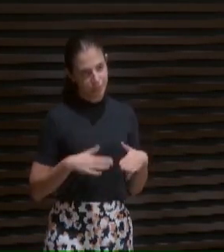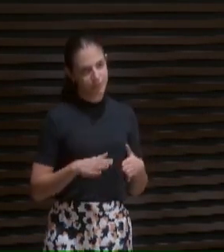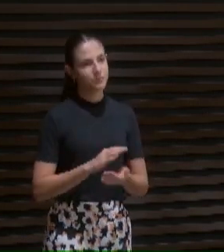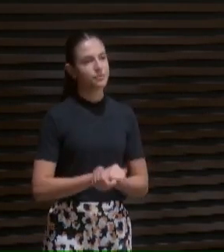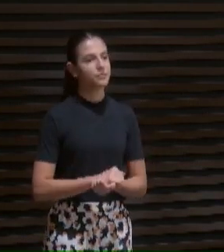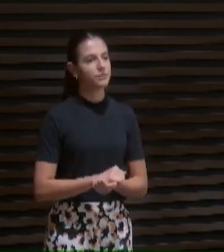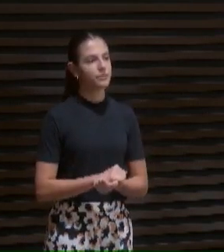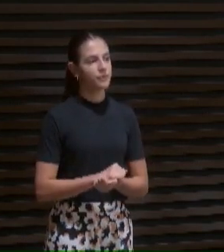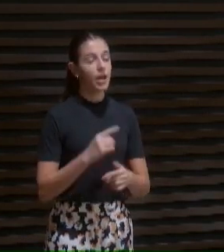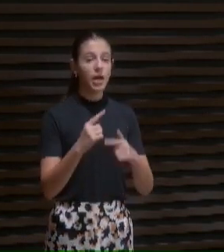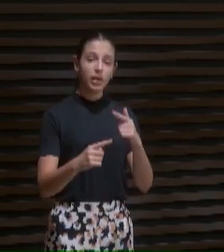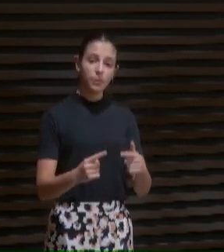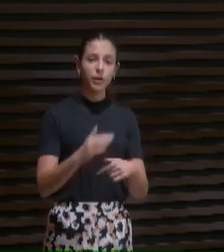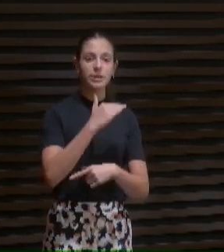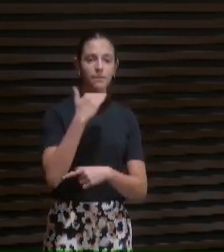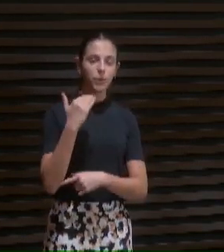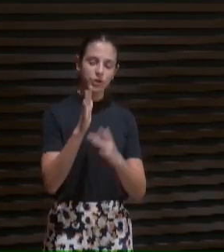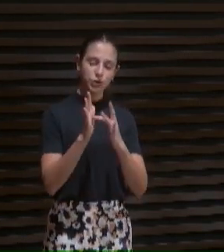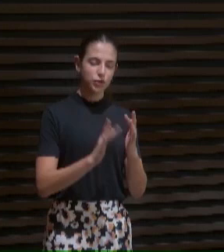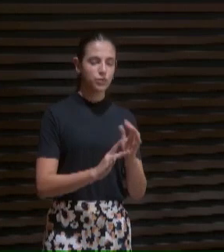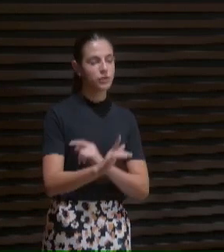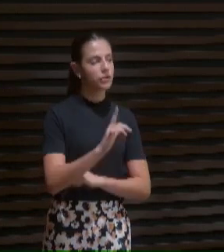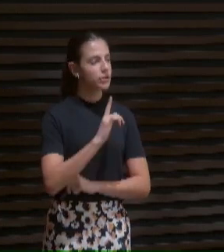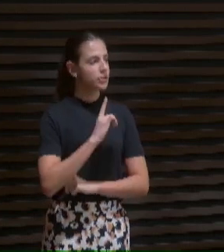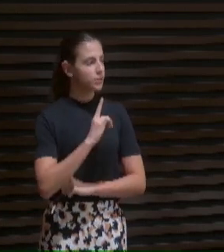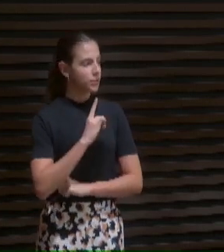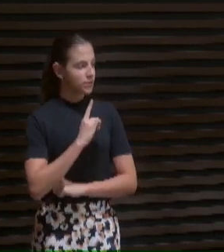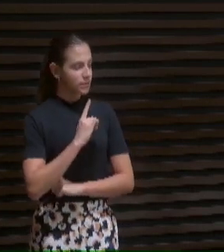Depois da morte de Jesus, nós temos aí